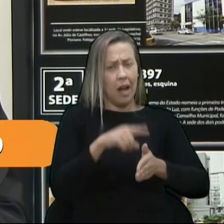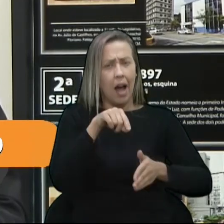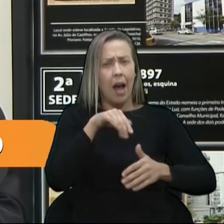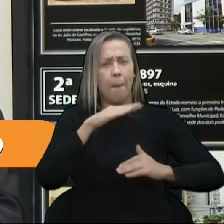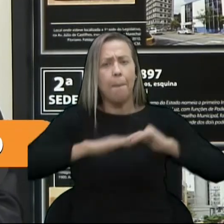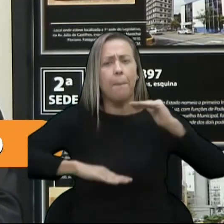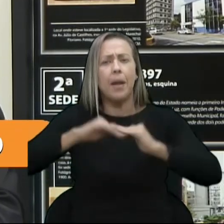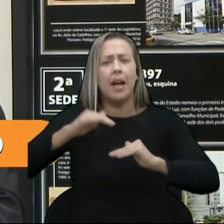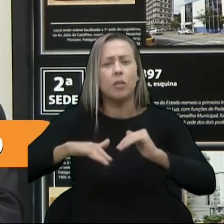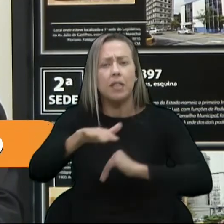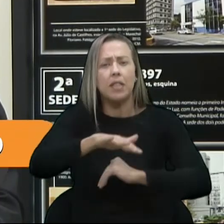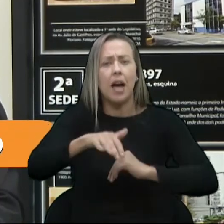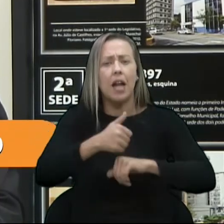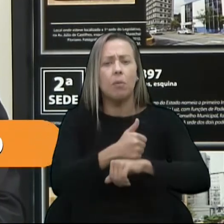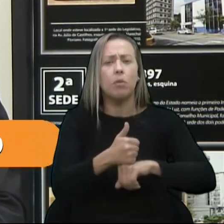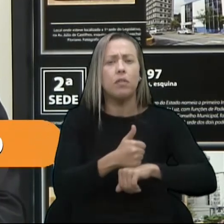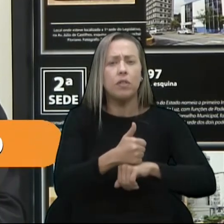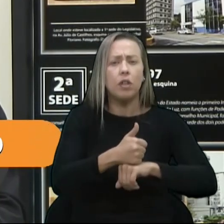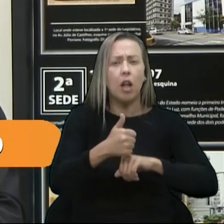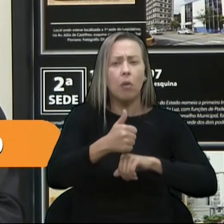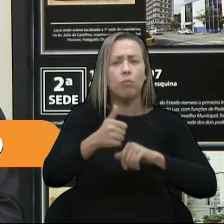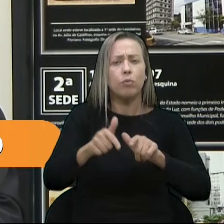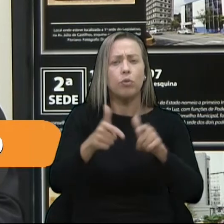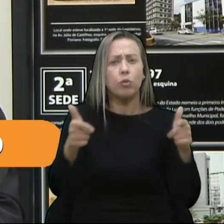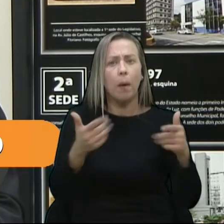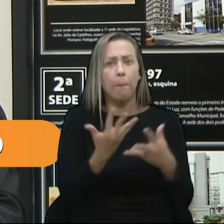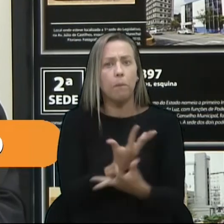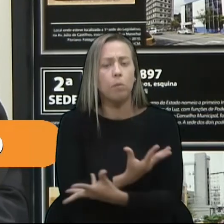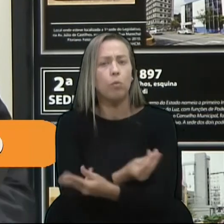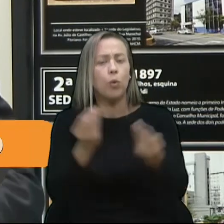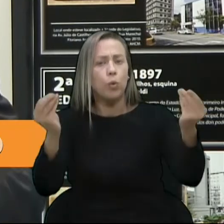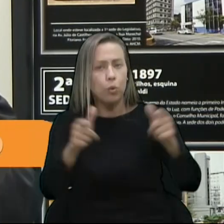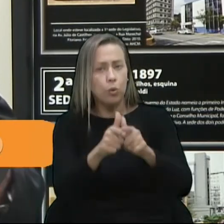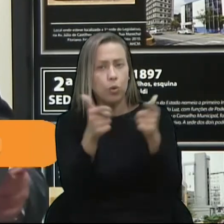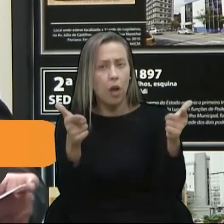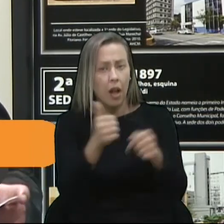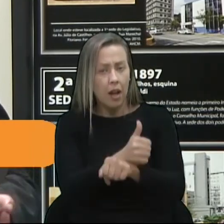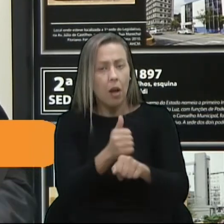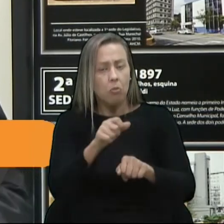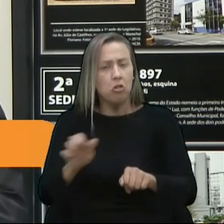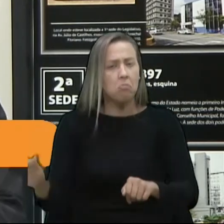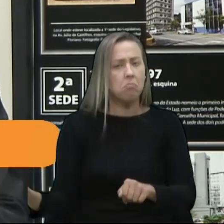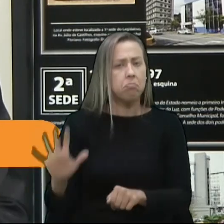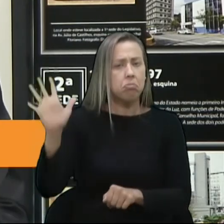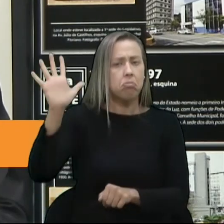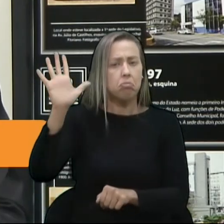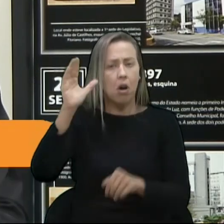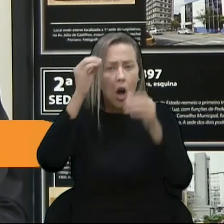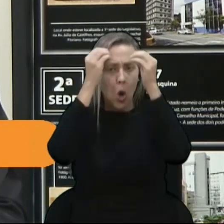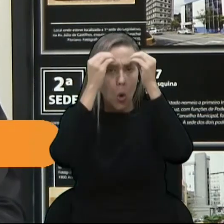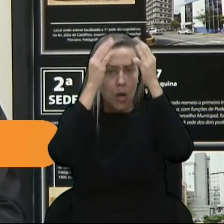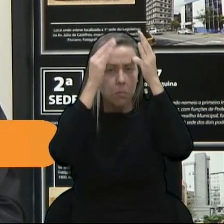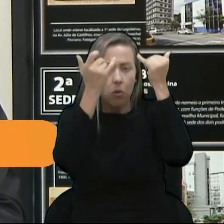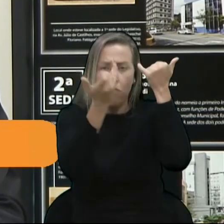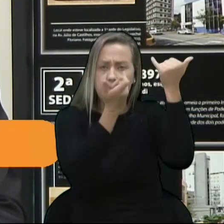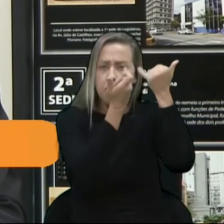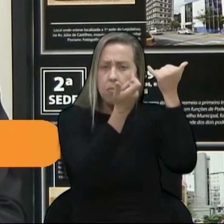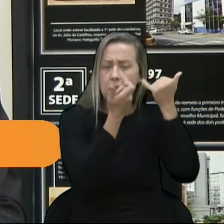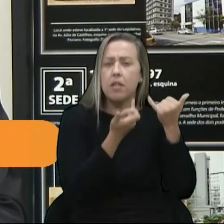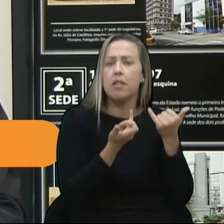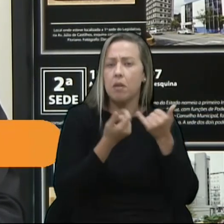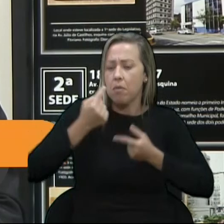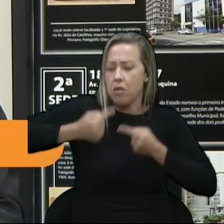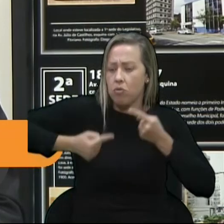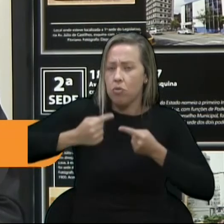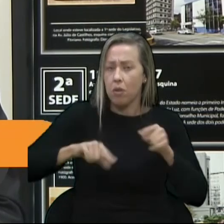exercício do jornalismo. Muitos jornalistas aqui puderam enriquecer o seu cabedal de informações, de